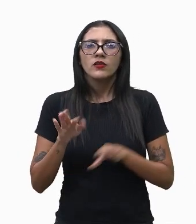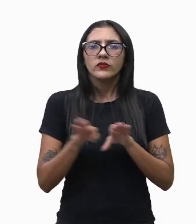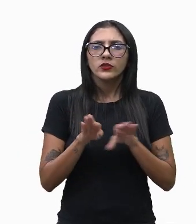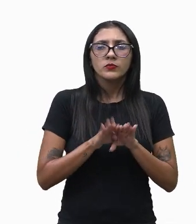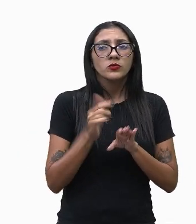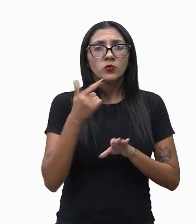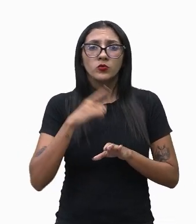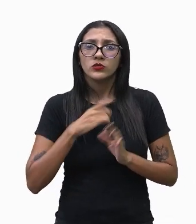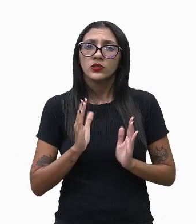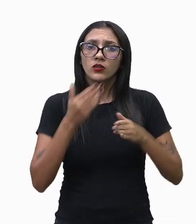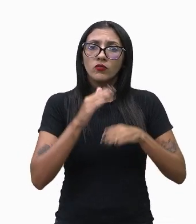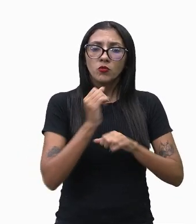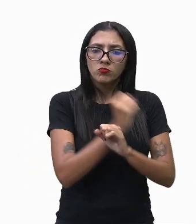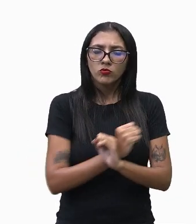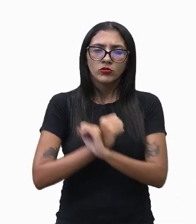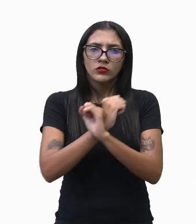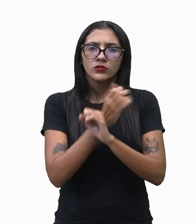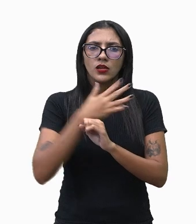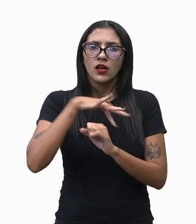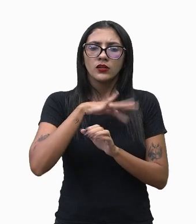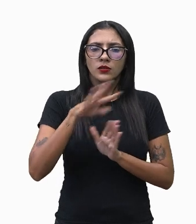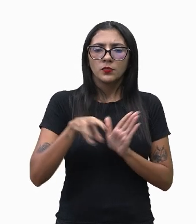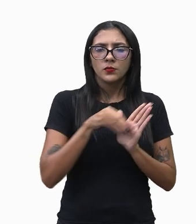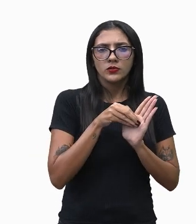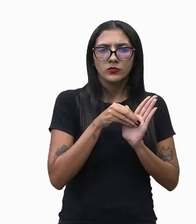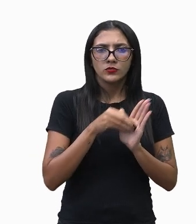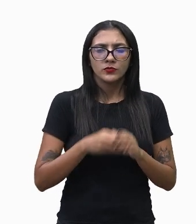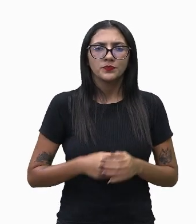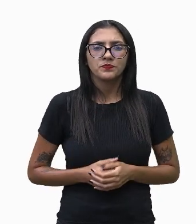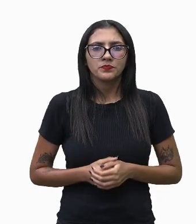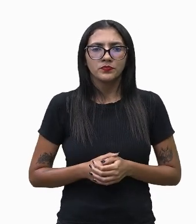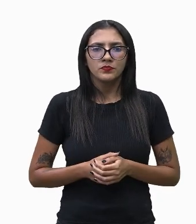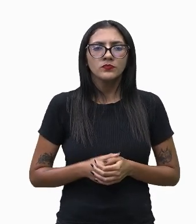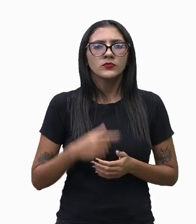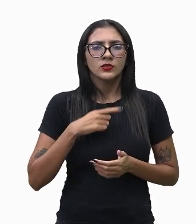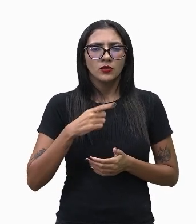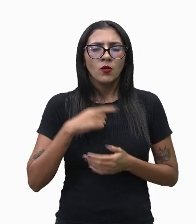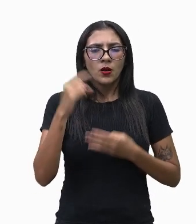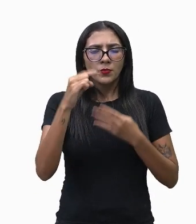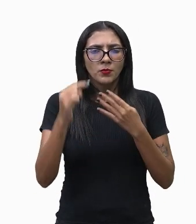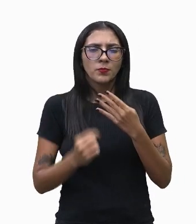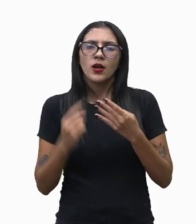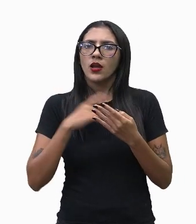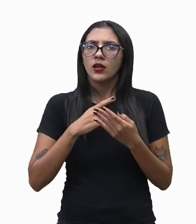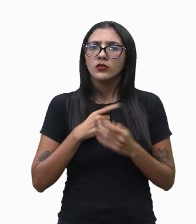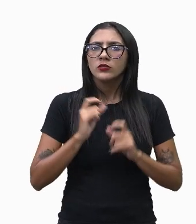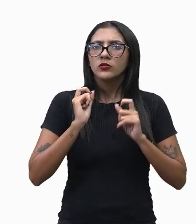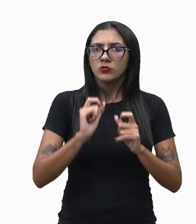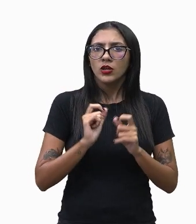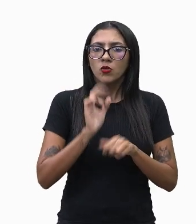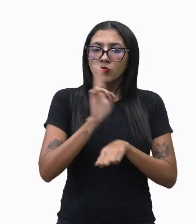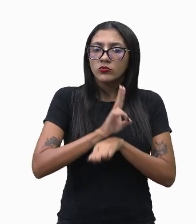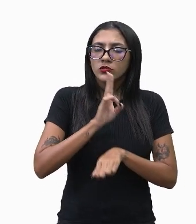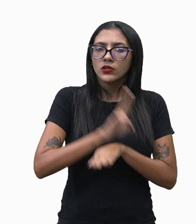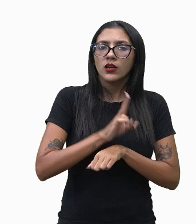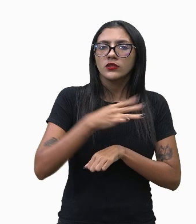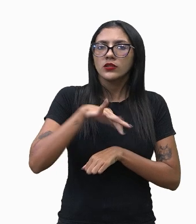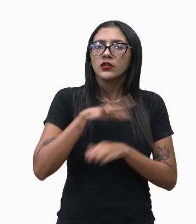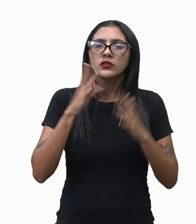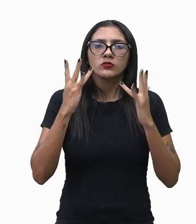que são ONGs, né, que trazem aí essa questão do desenvolvimento sustentável, né, em